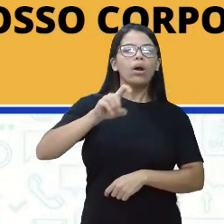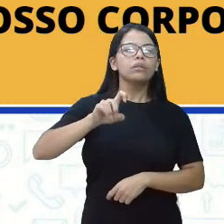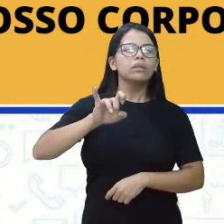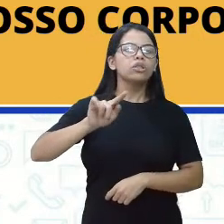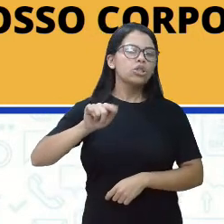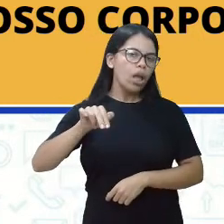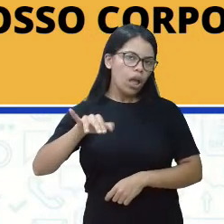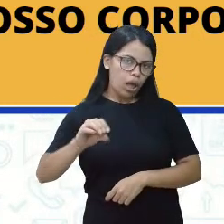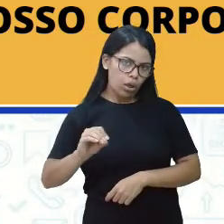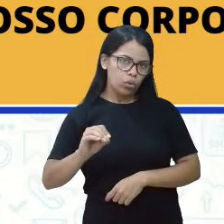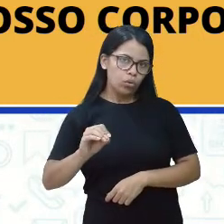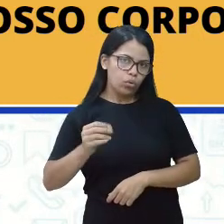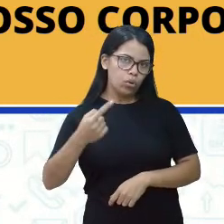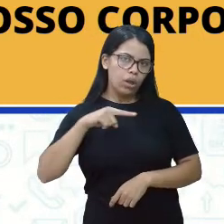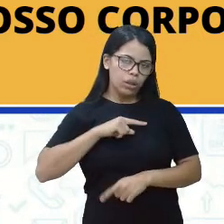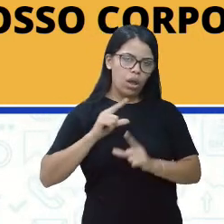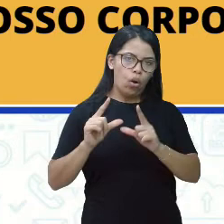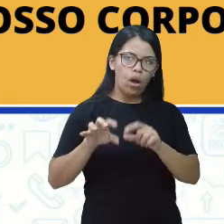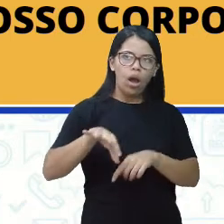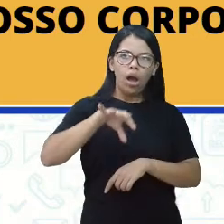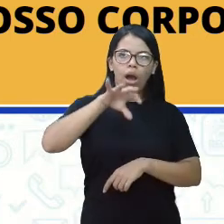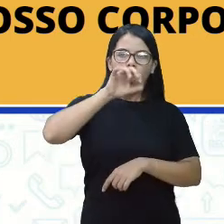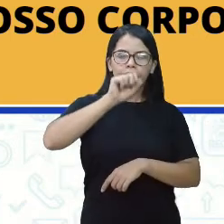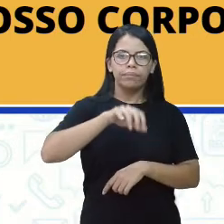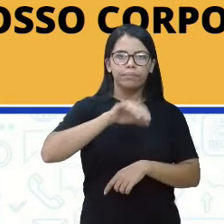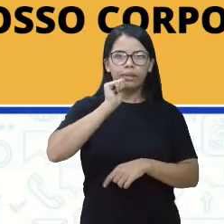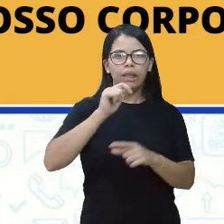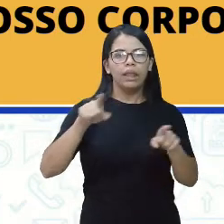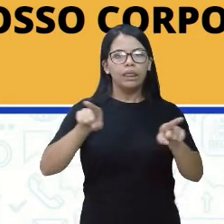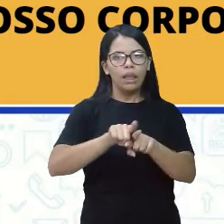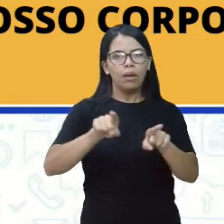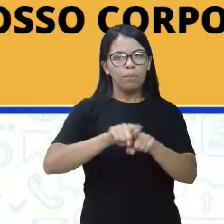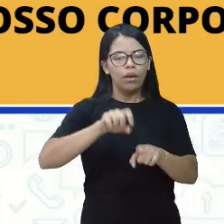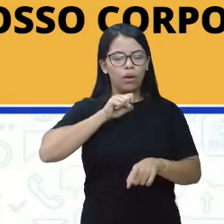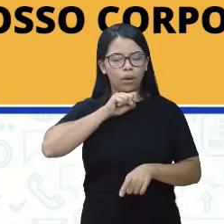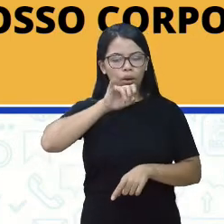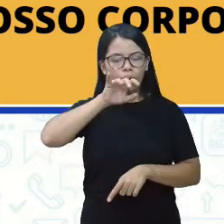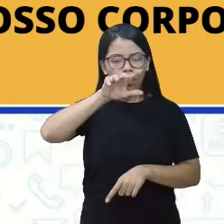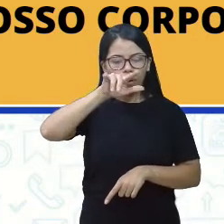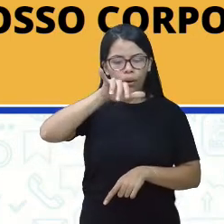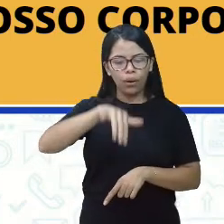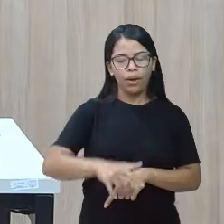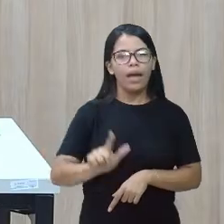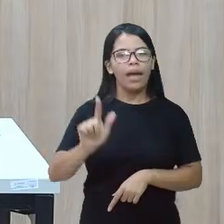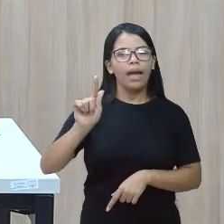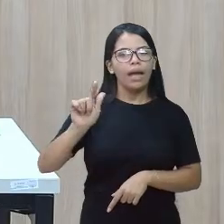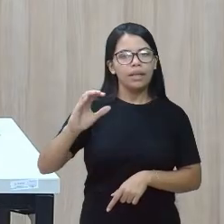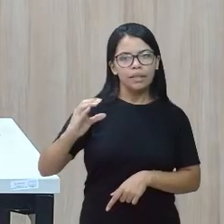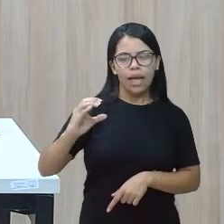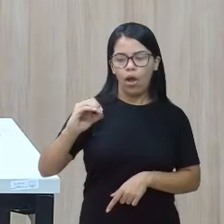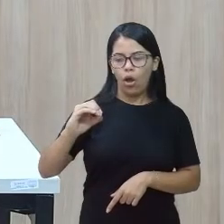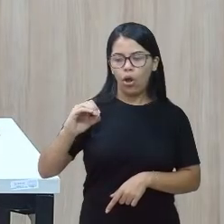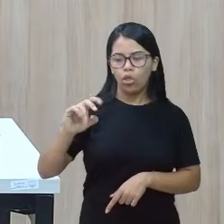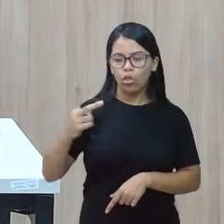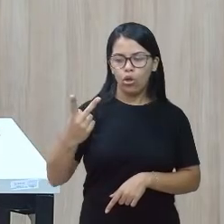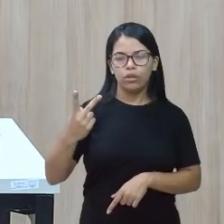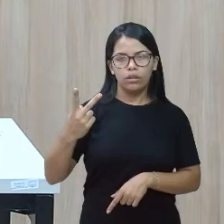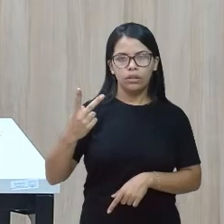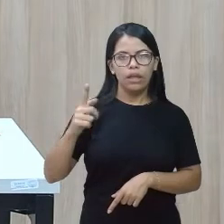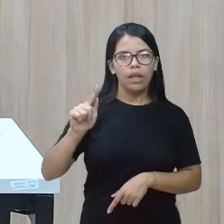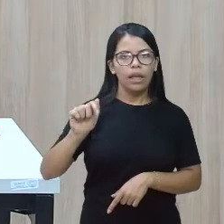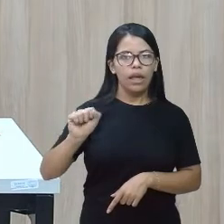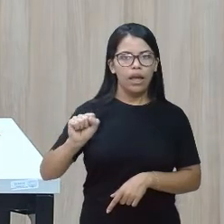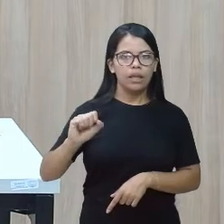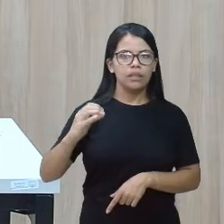gás carbônico do nosso organismo. Então, é muito interessante a gente parar um pouquinho para lembrar, né? No ar, nós vamos encontrar